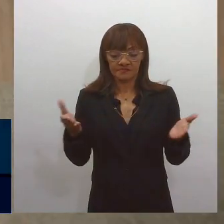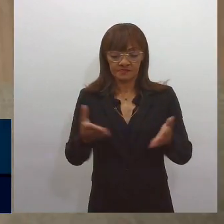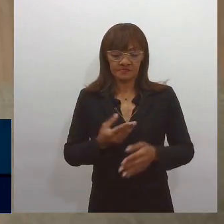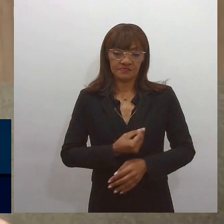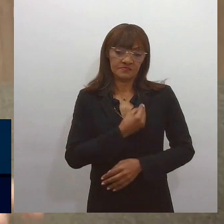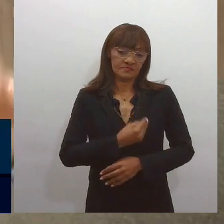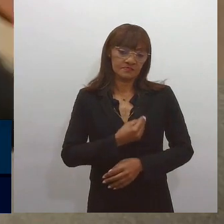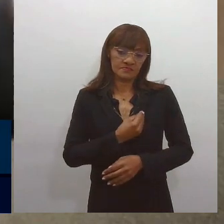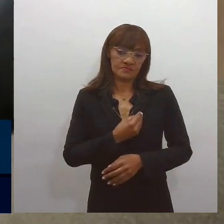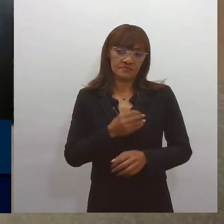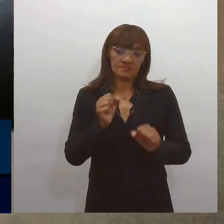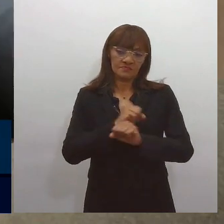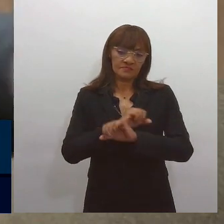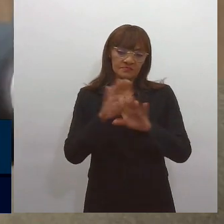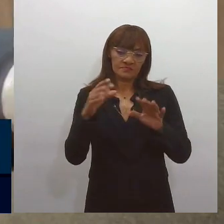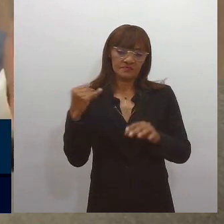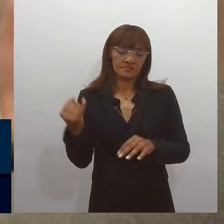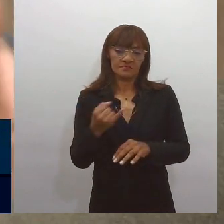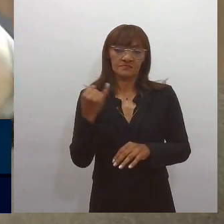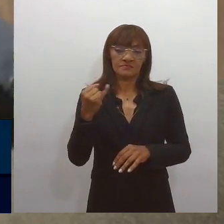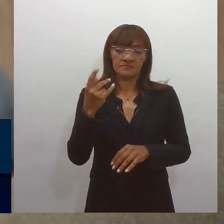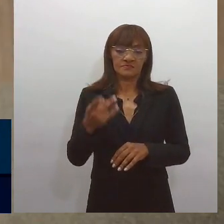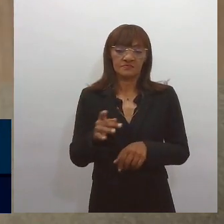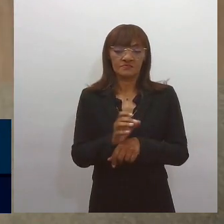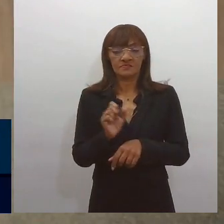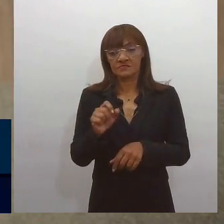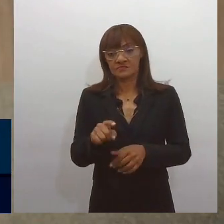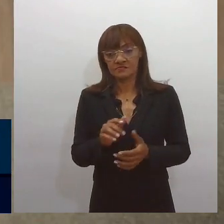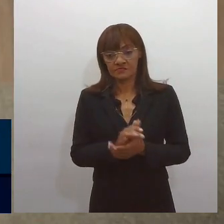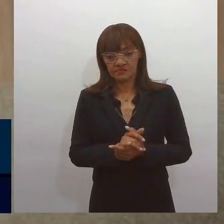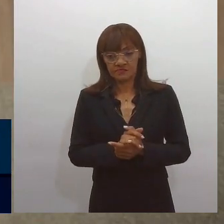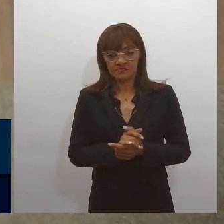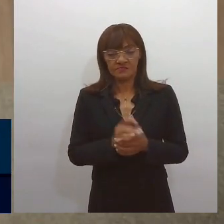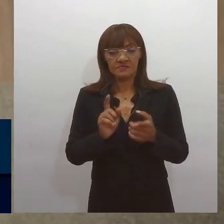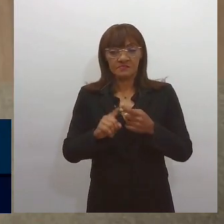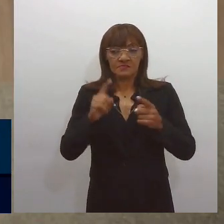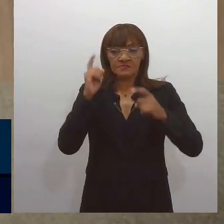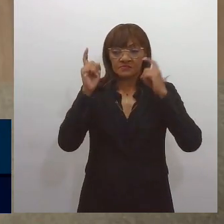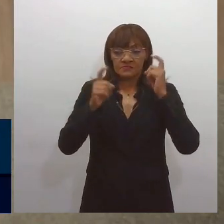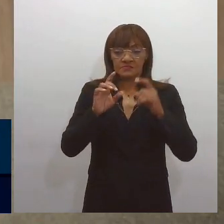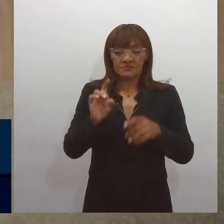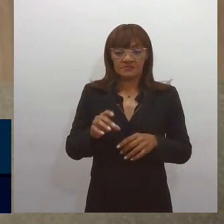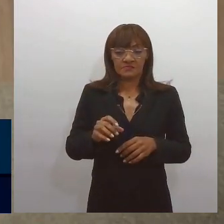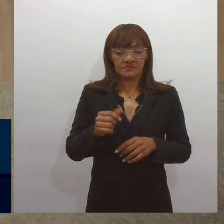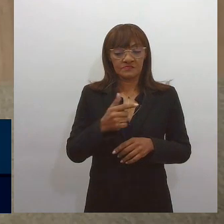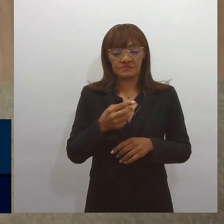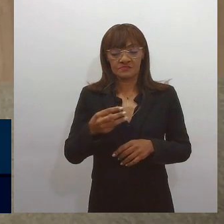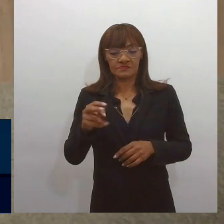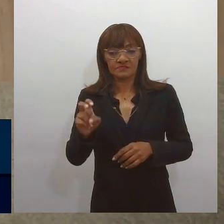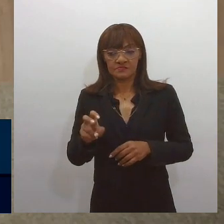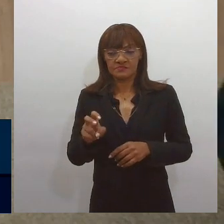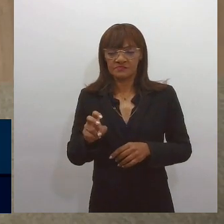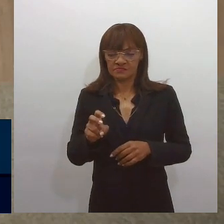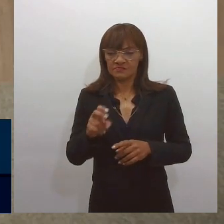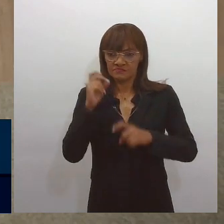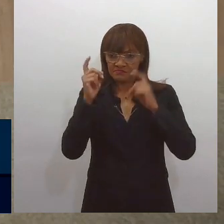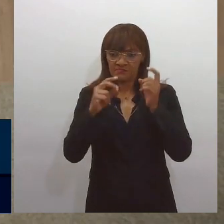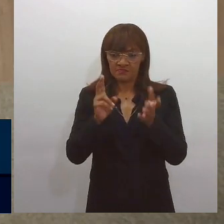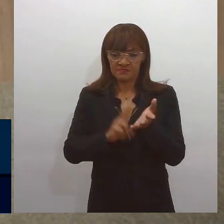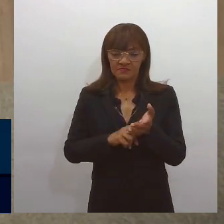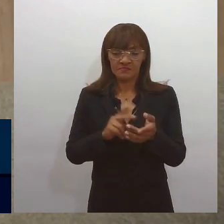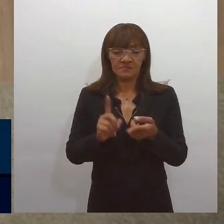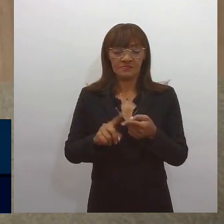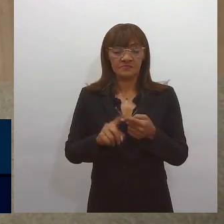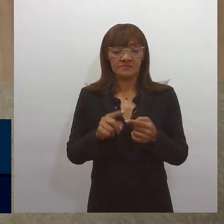Sergipe ficam só preocupado com a BR 235 cara que eu sou que eu tô preocupado com a BR 235 mas também nós estamos preocupados com a